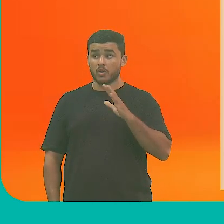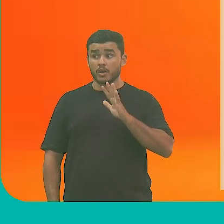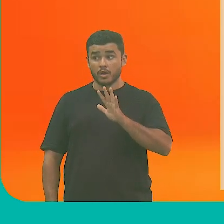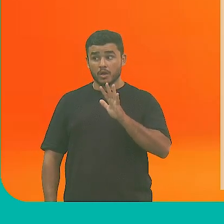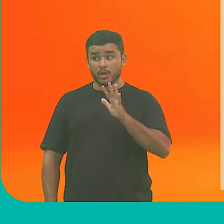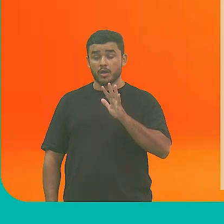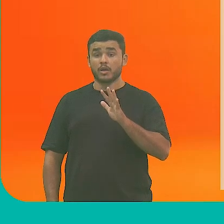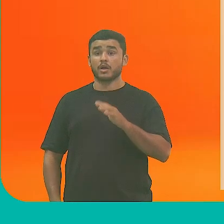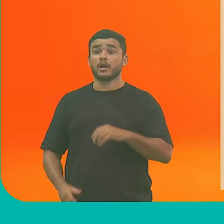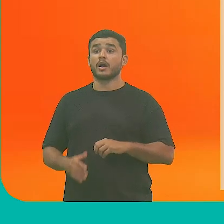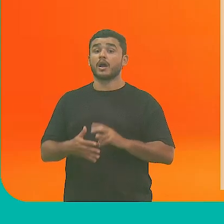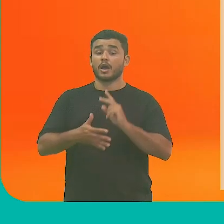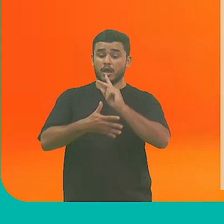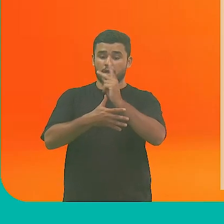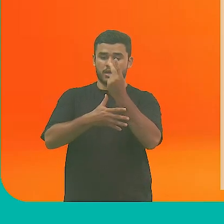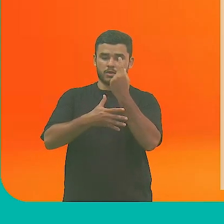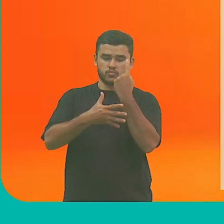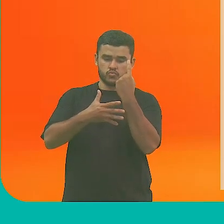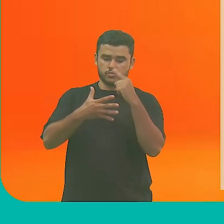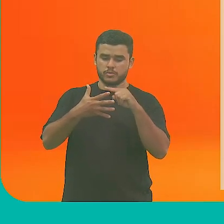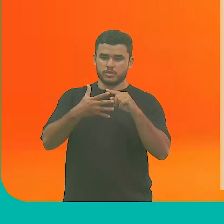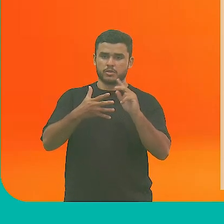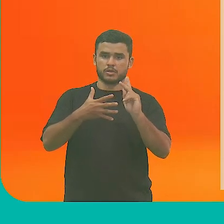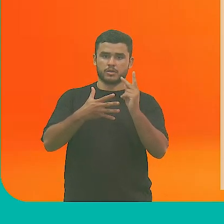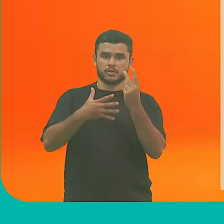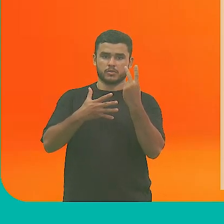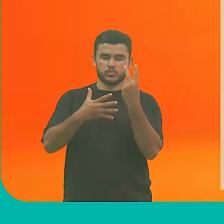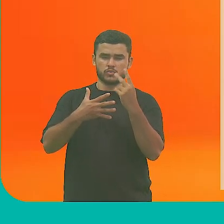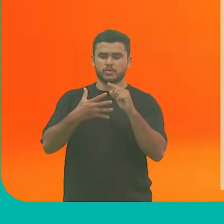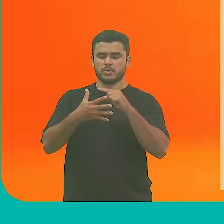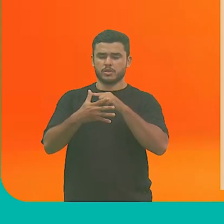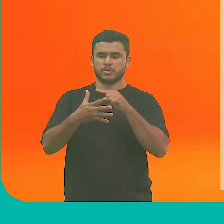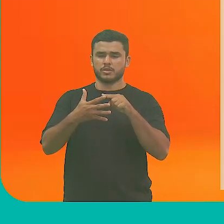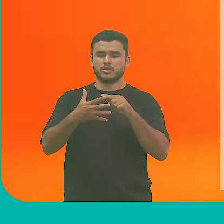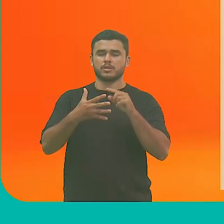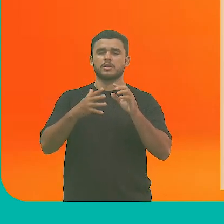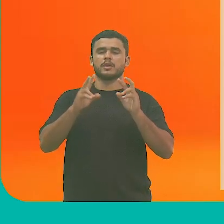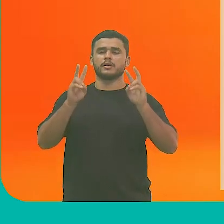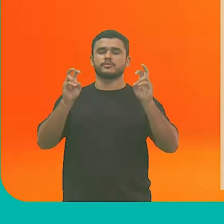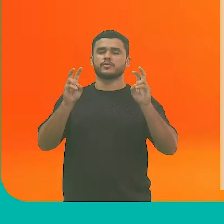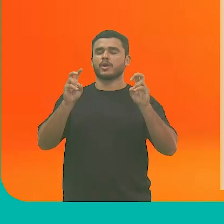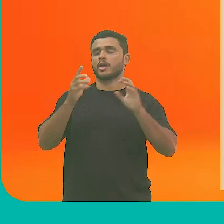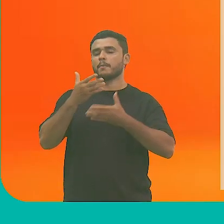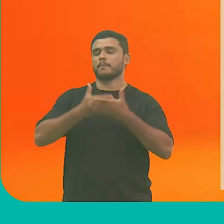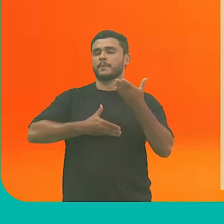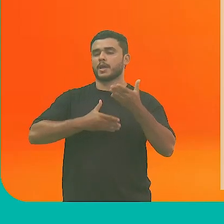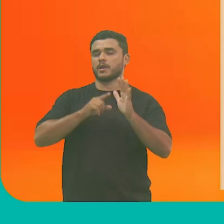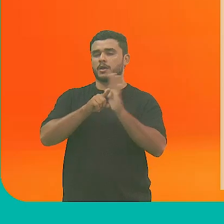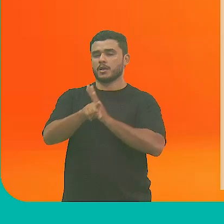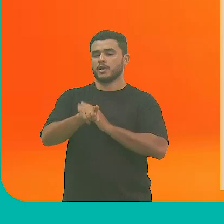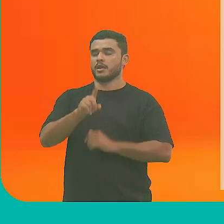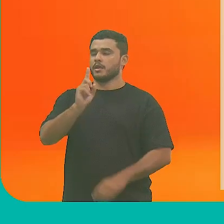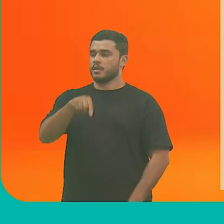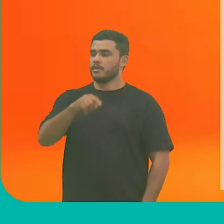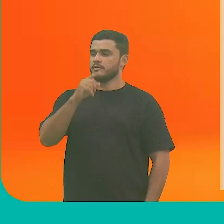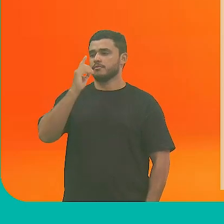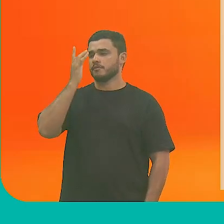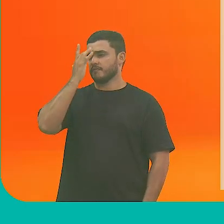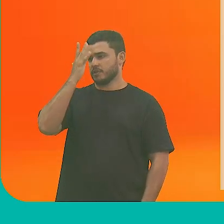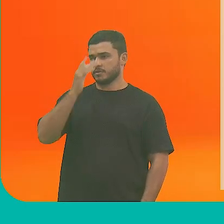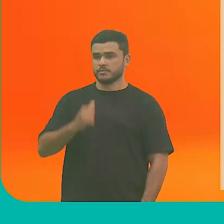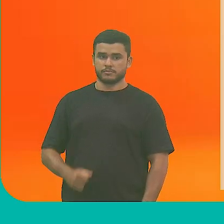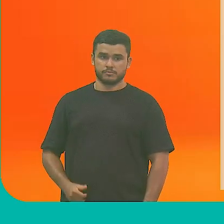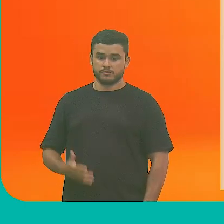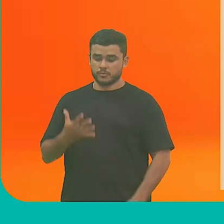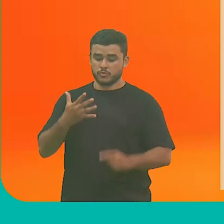geralmente, elas são com nível mais fáceis, e as habilidades 4 e 5 mais difíceis.